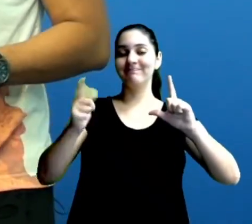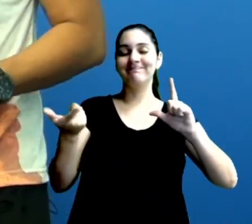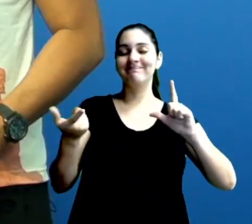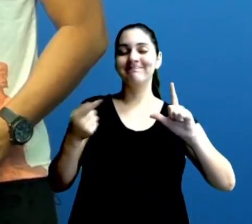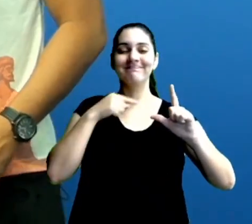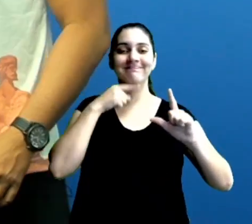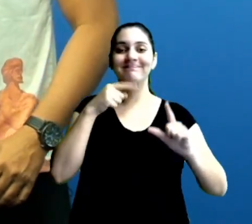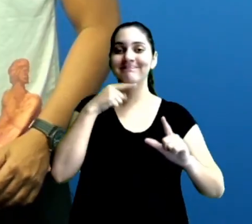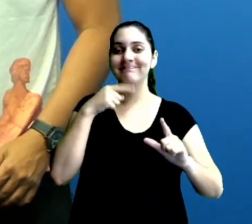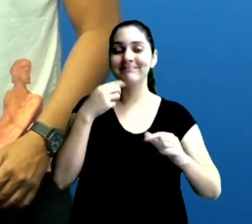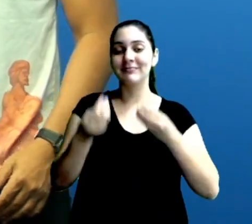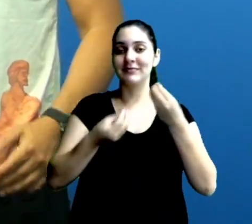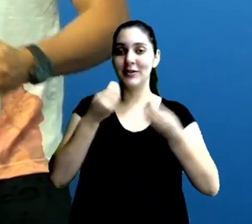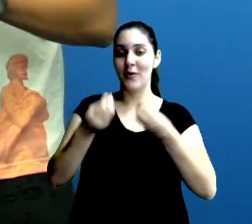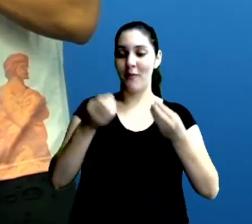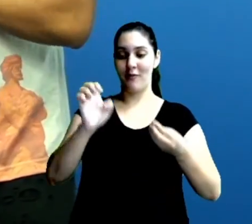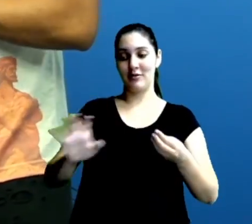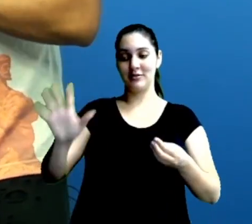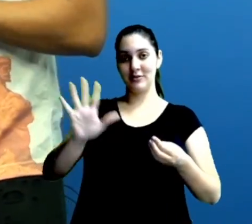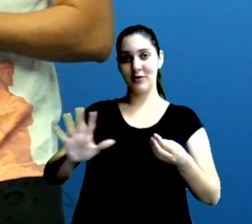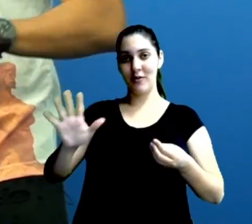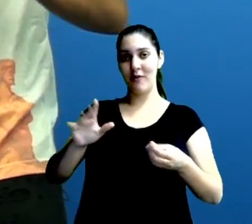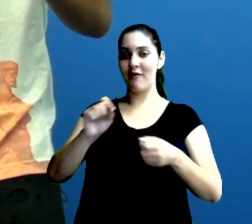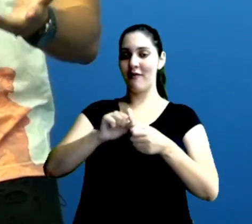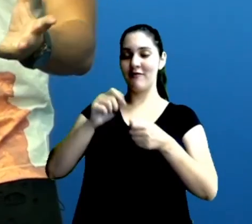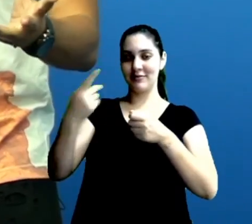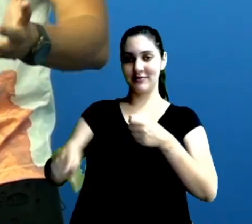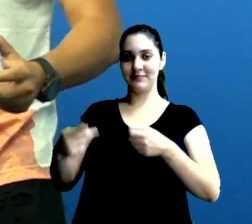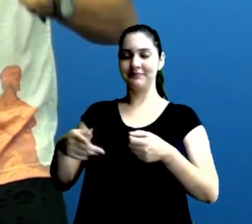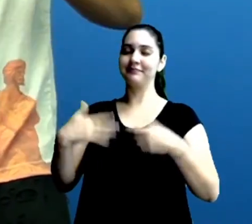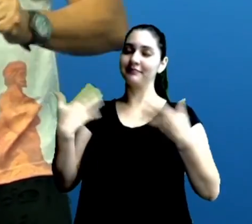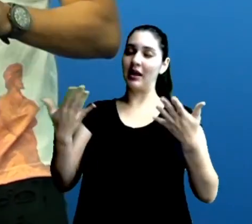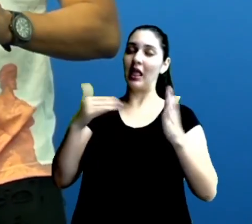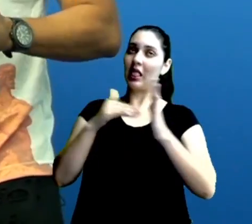a pena os europeus fazerem isso. Quer dizer, até